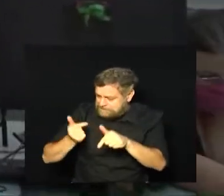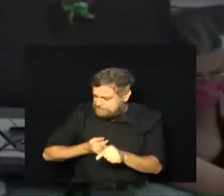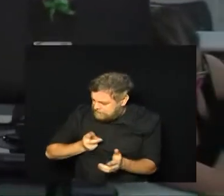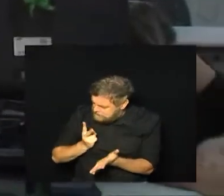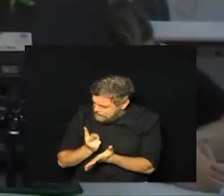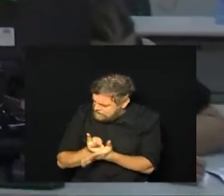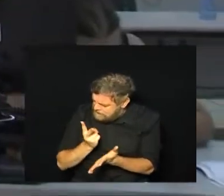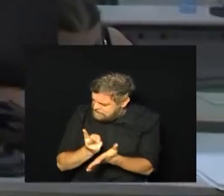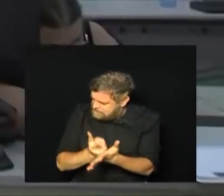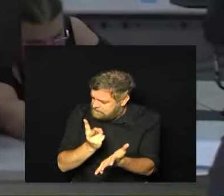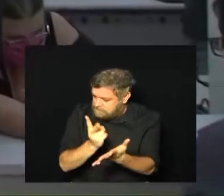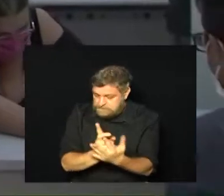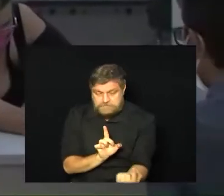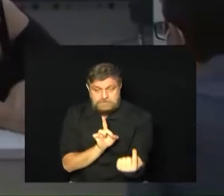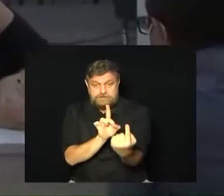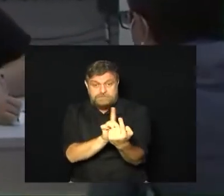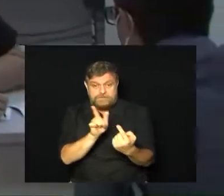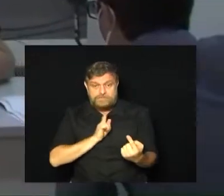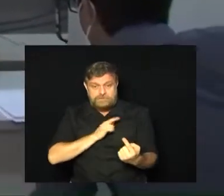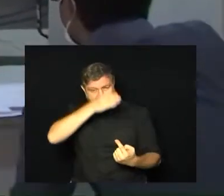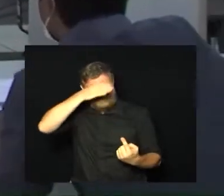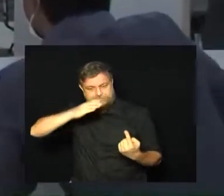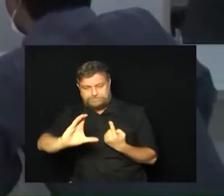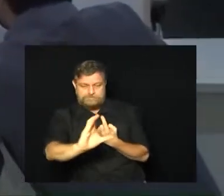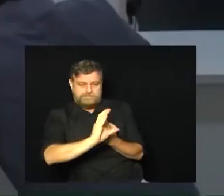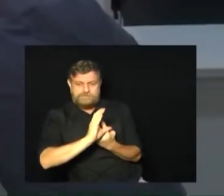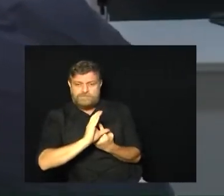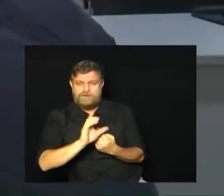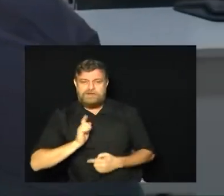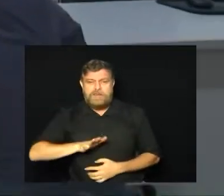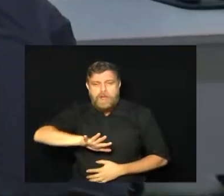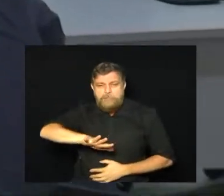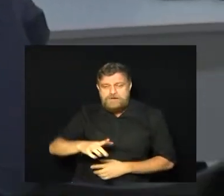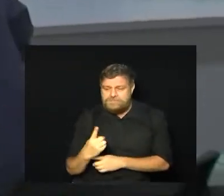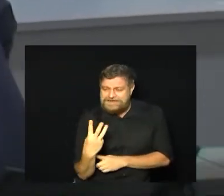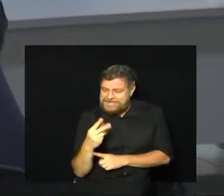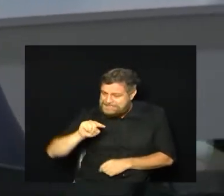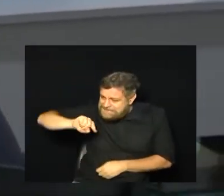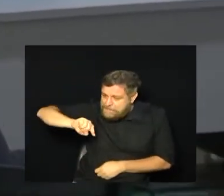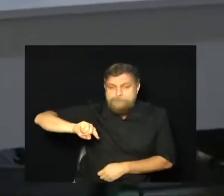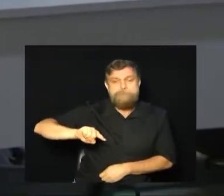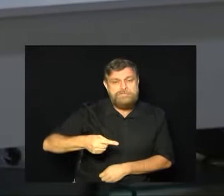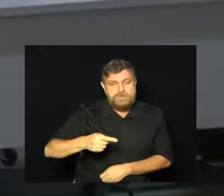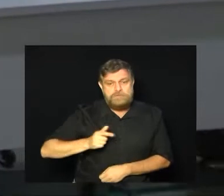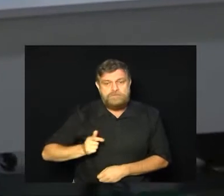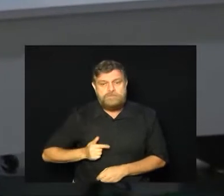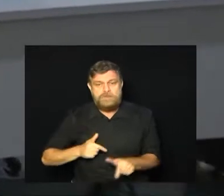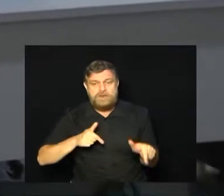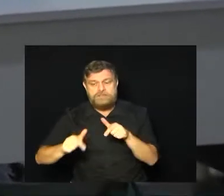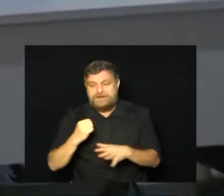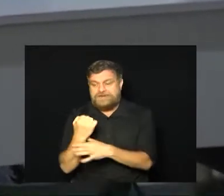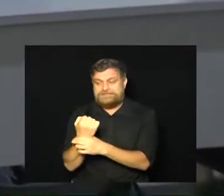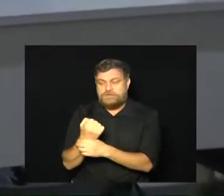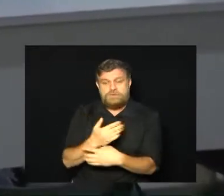e tivemos atendimentos de balcão na ordem de uns 13 mil, seguro-desemprego foram 18